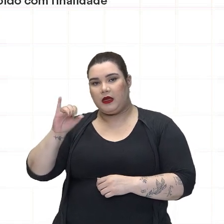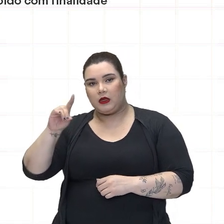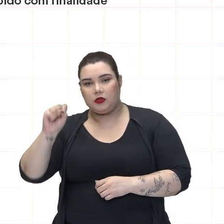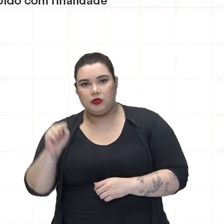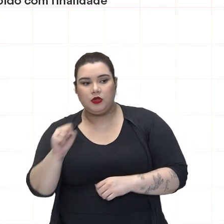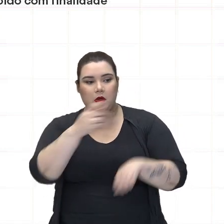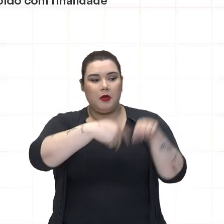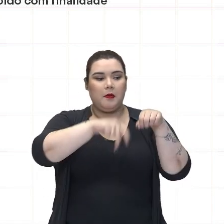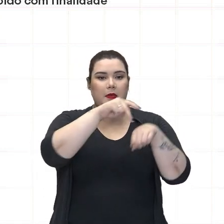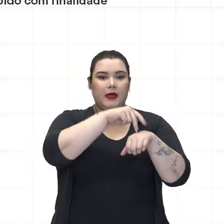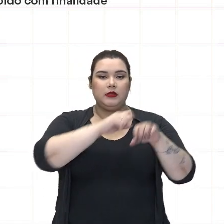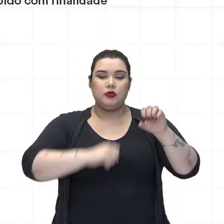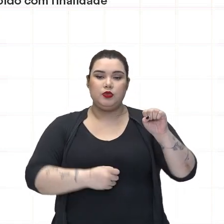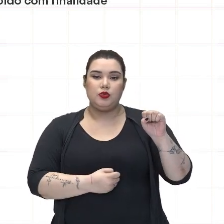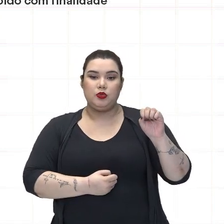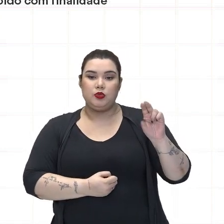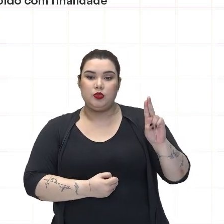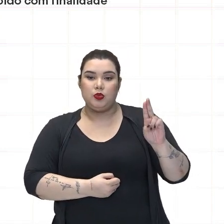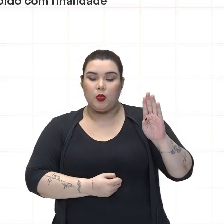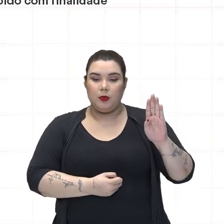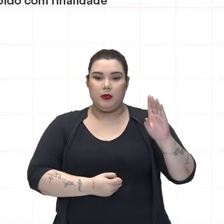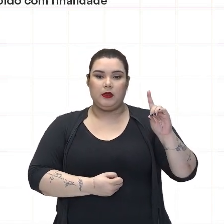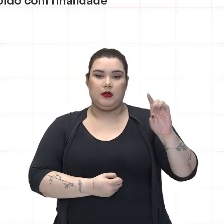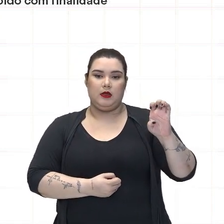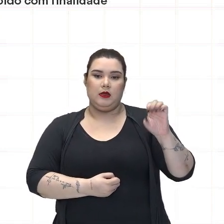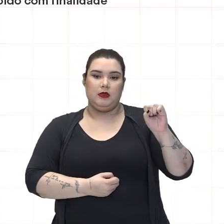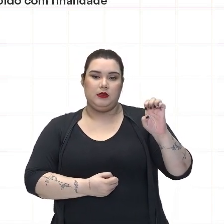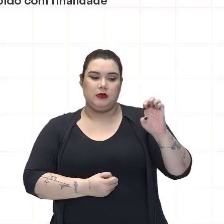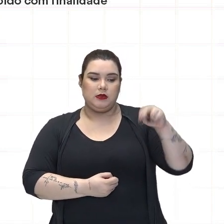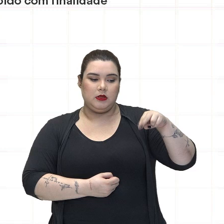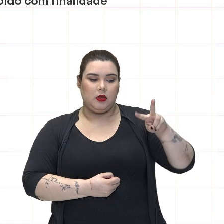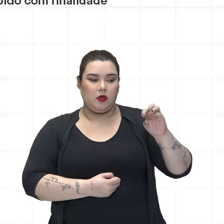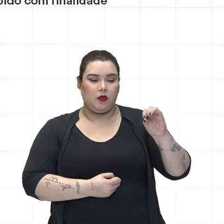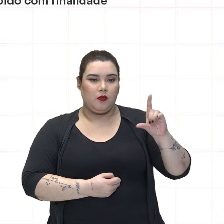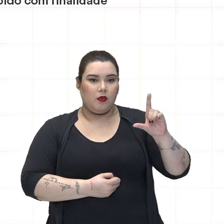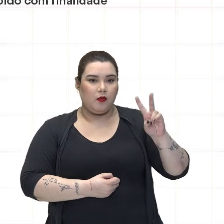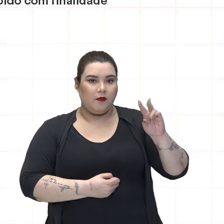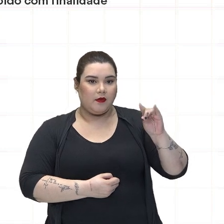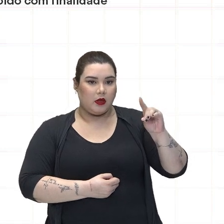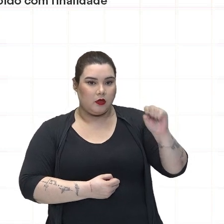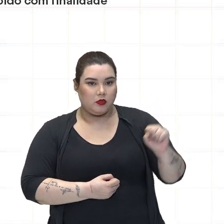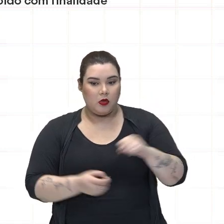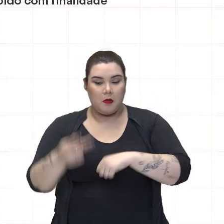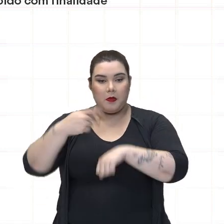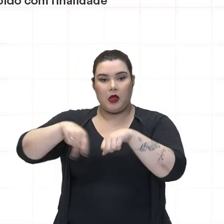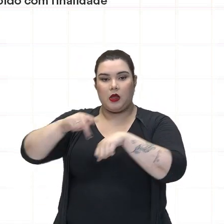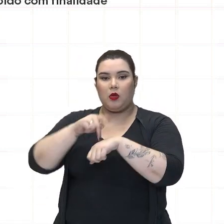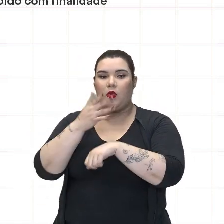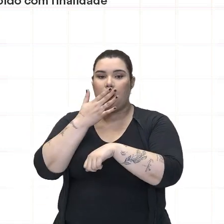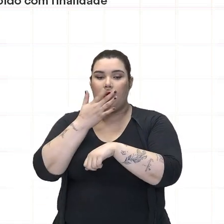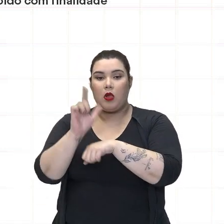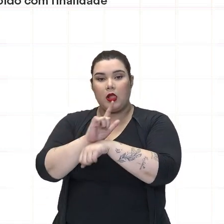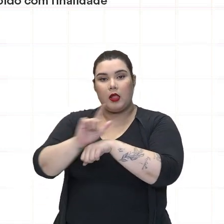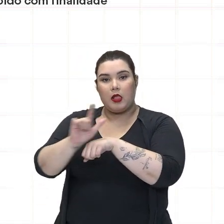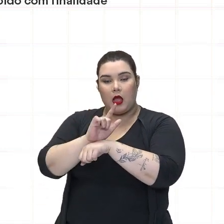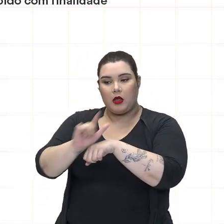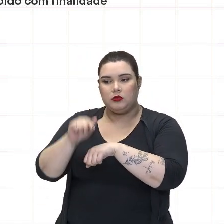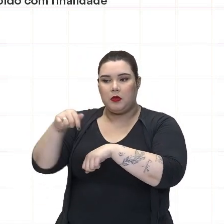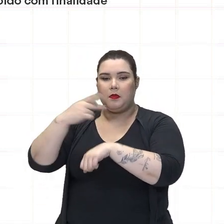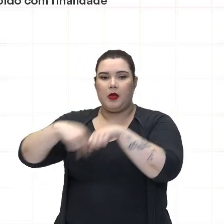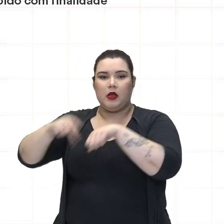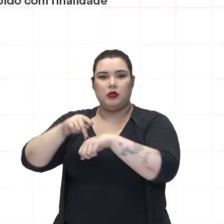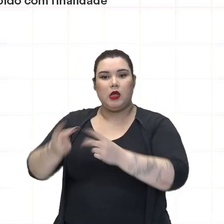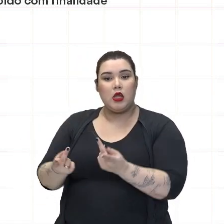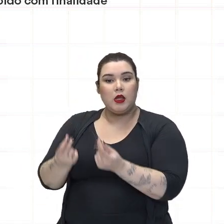a palavra que era utilizada, né? Então, quem está em lilás ali, países ricos, desenvolvidos. Quem está em laranja ali, países pobres,